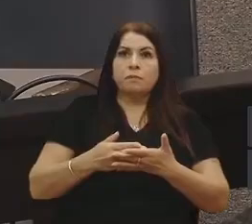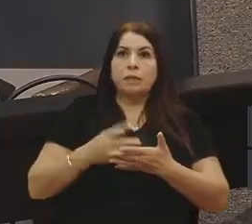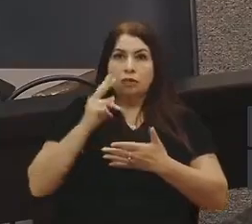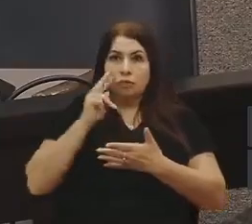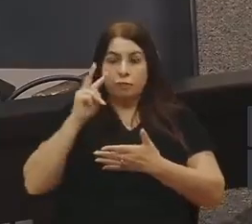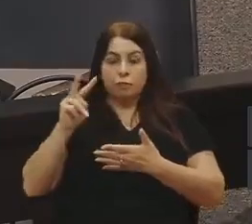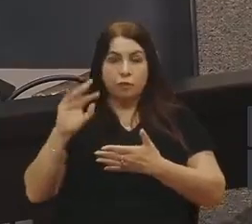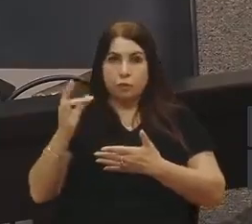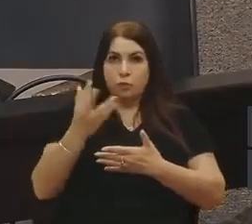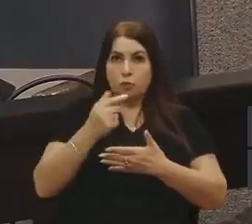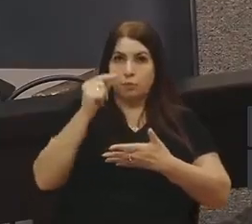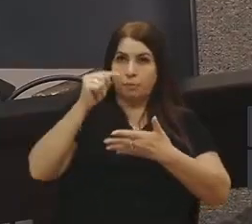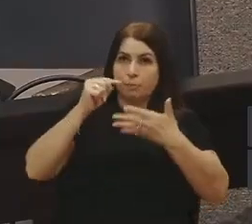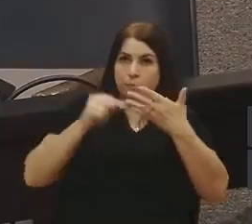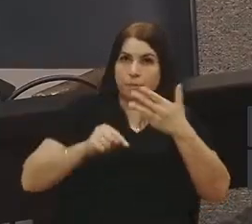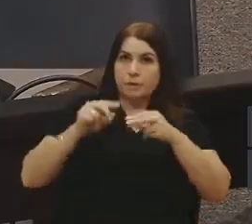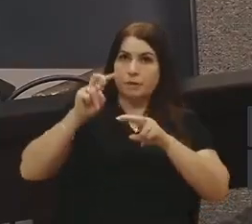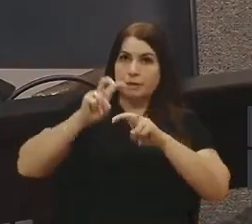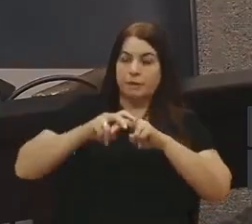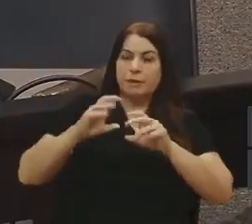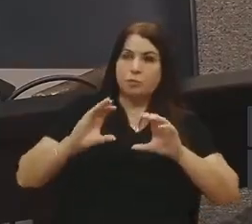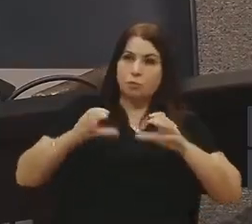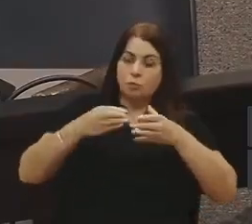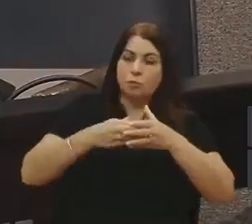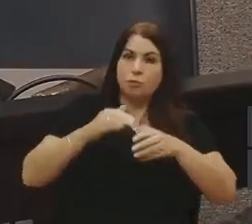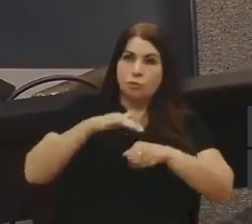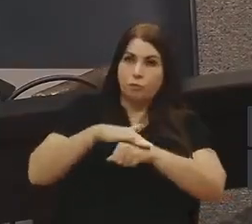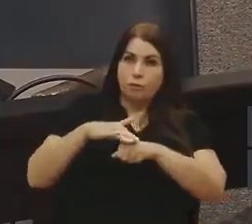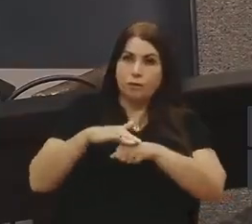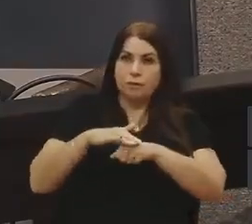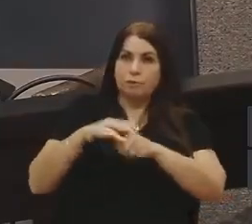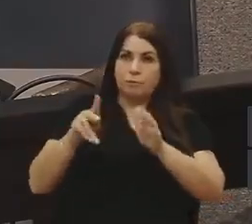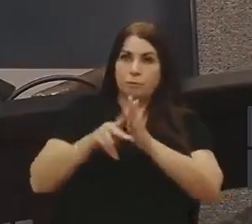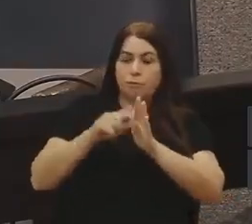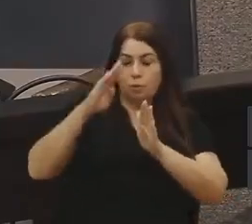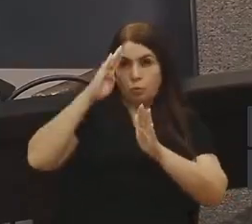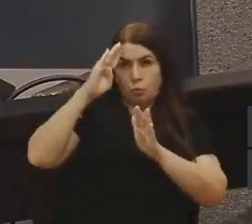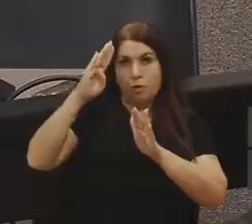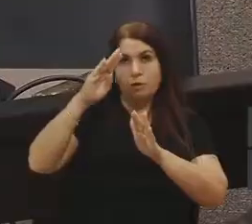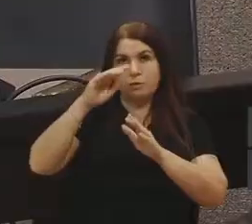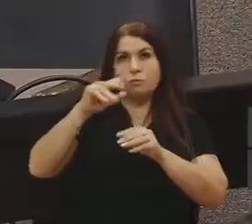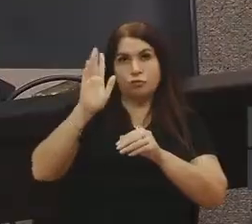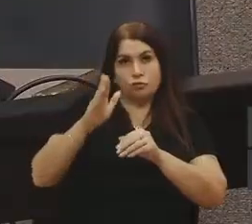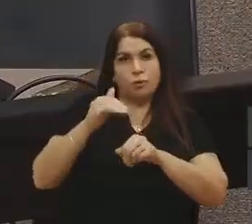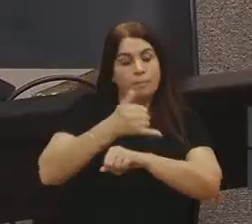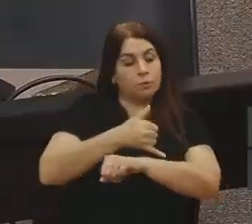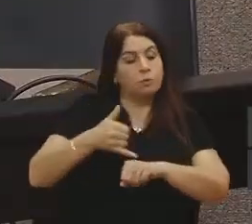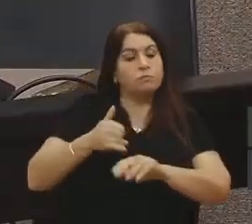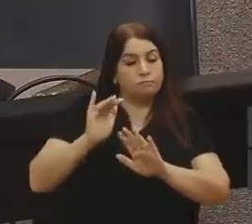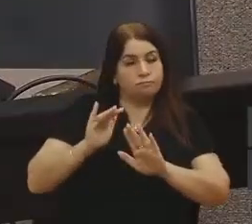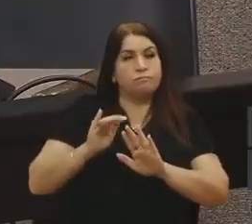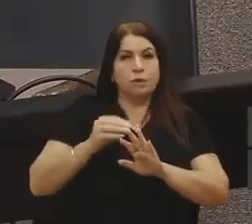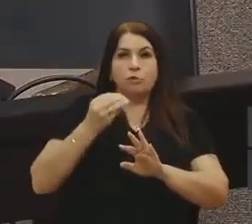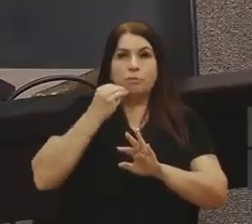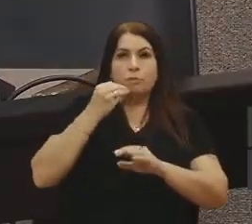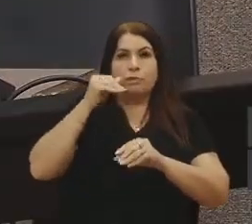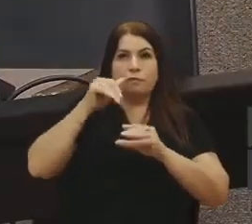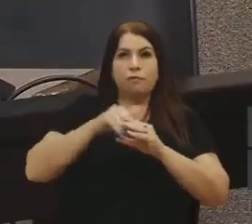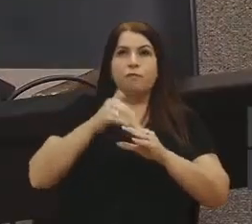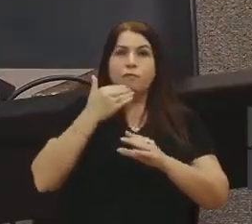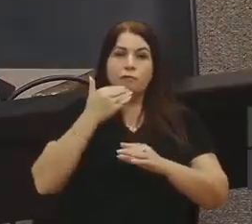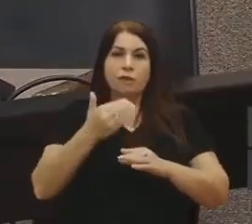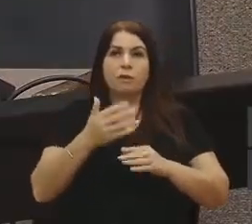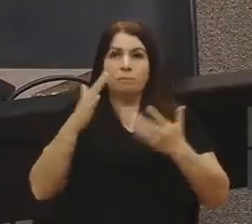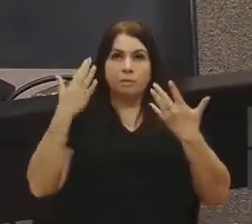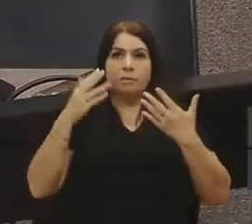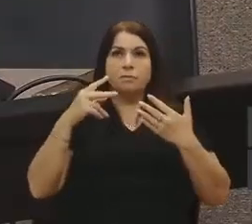verificar todas as questões, de sentar com a categoria, de conversar com os próprios guardas municipais, acredito que já passou. Então, obviamente, votarei favorável,